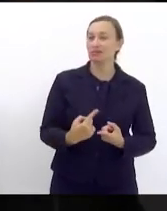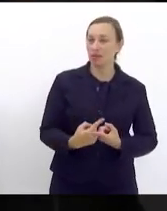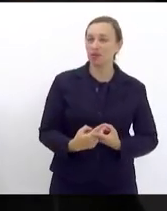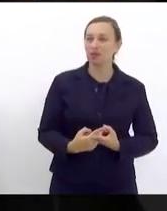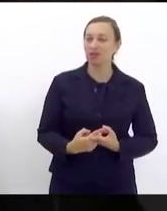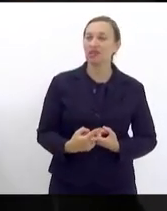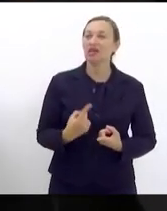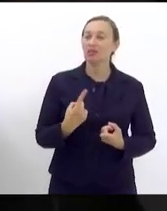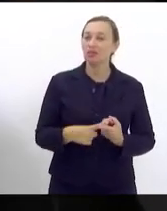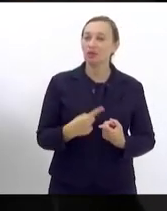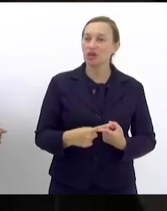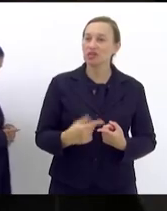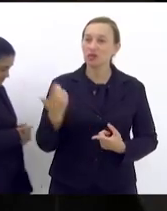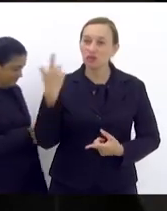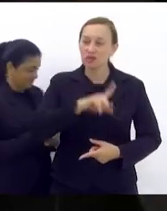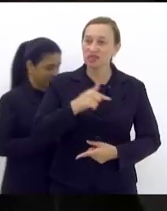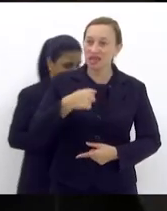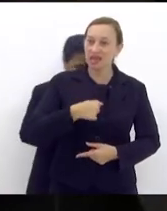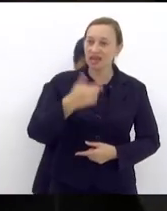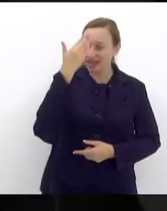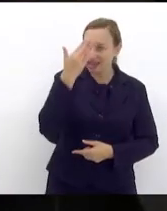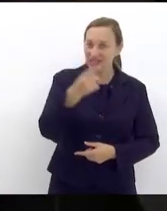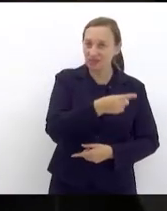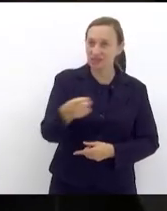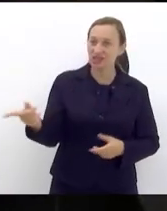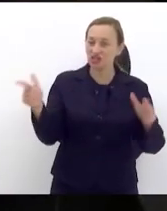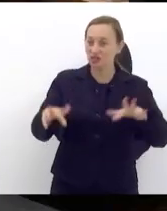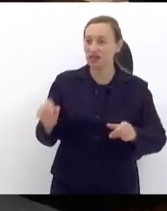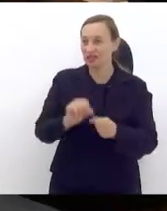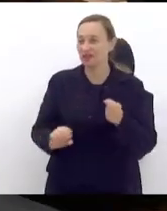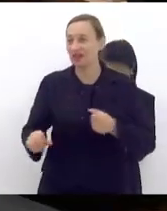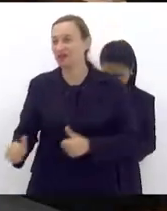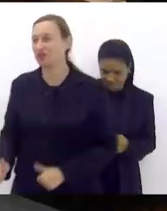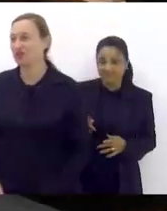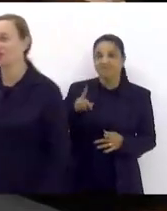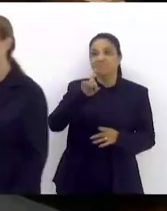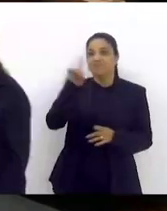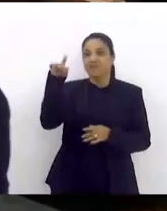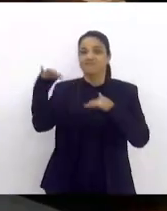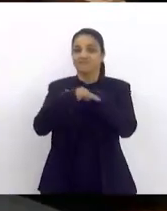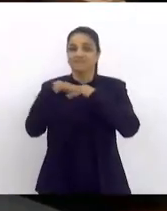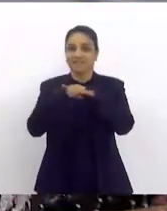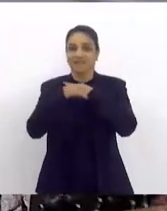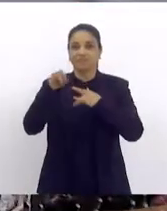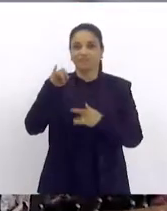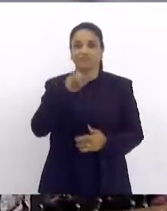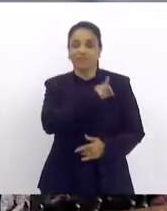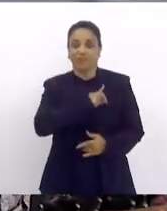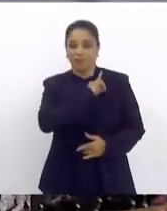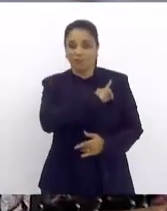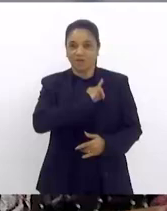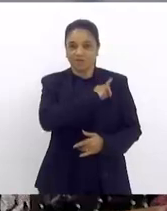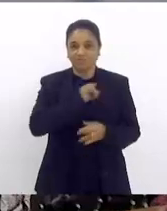graças a vocês que fazem a diferença na cidade de Itaguaí. fazendo.